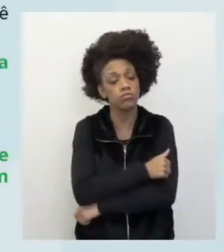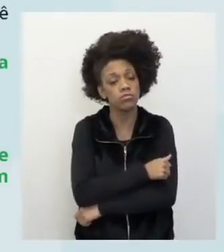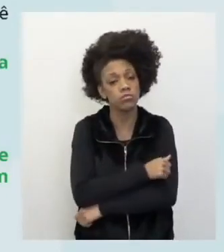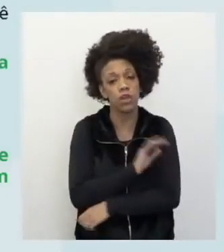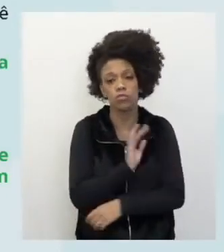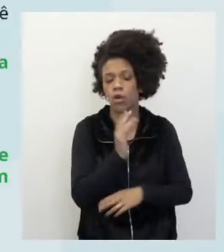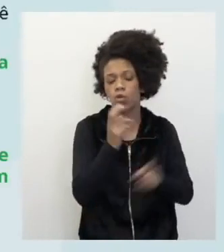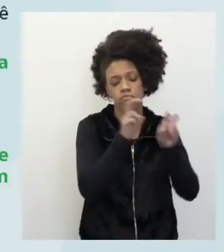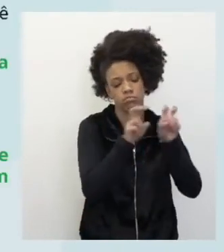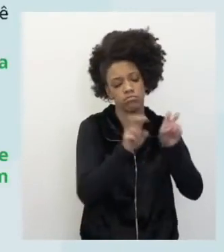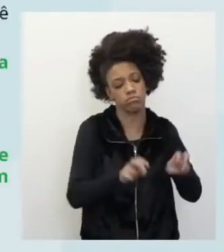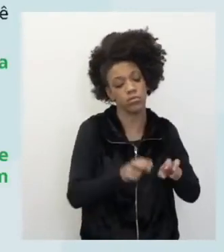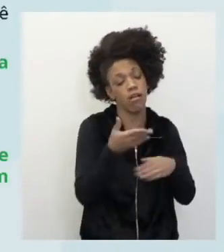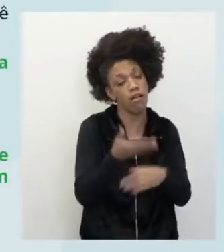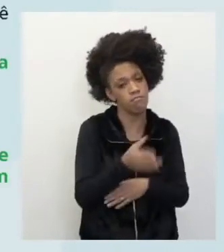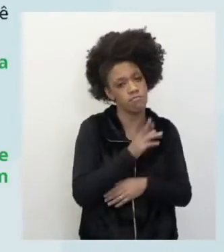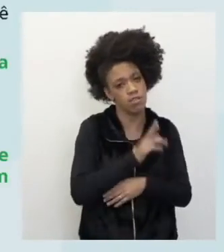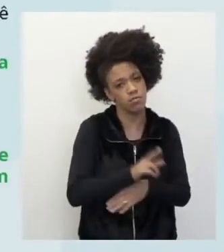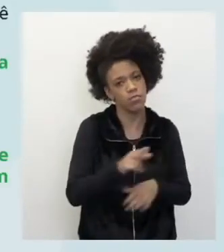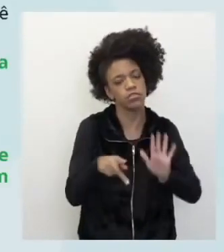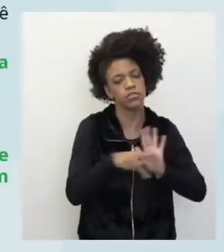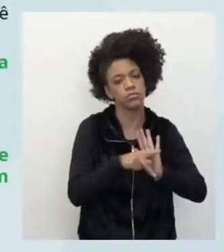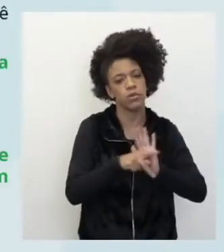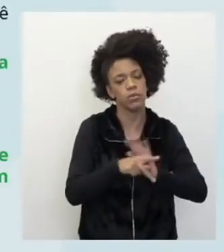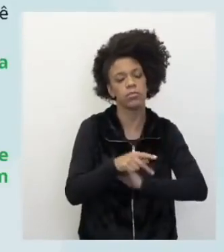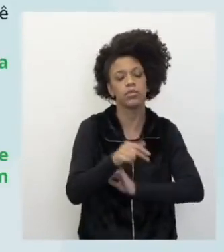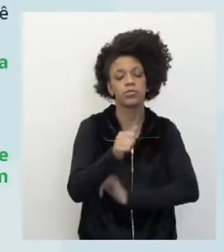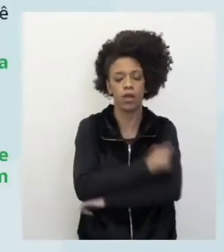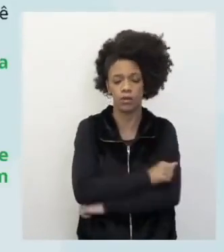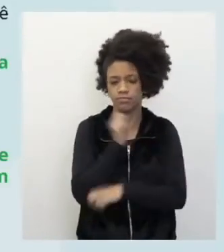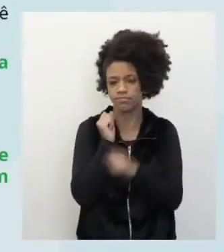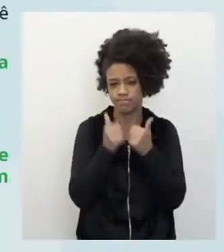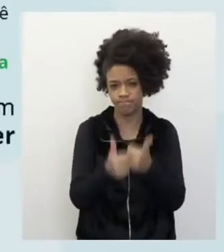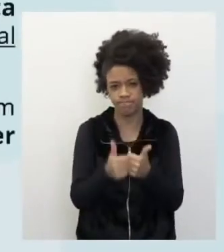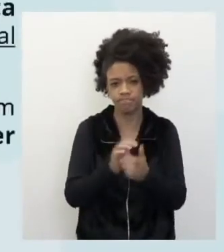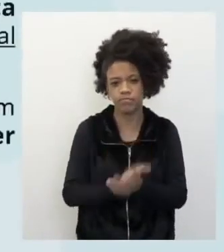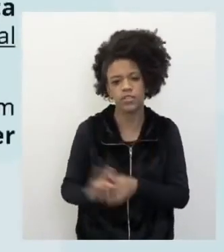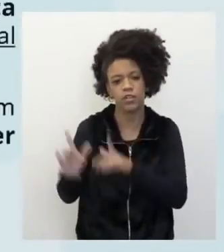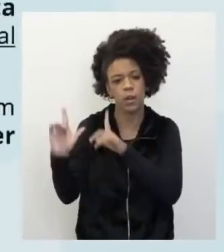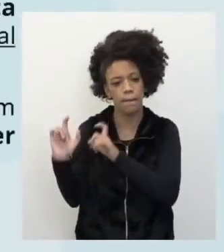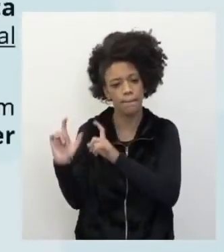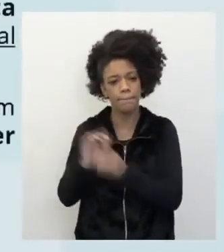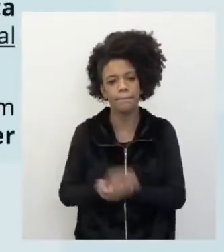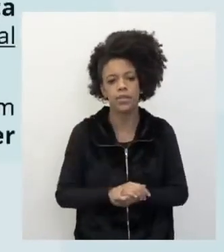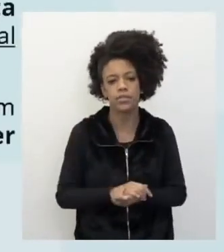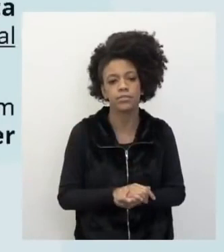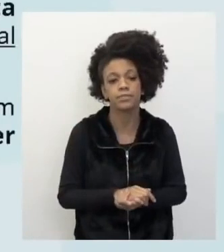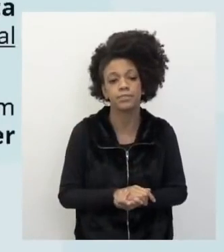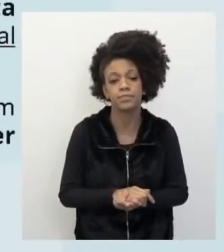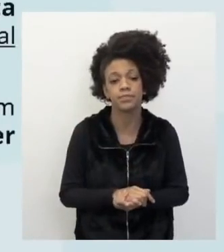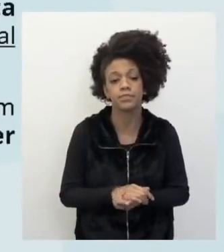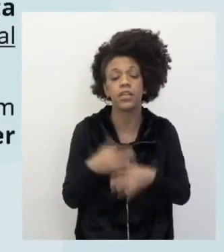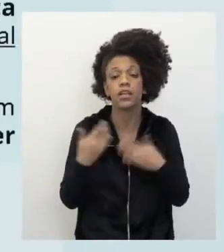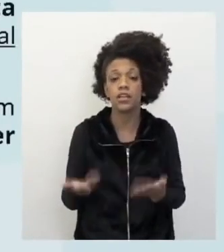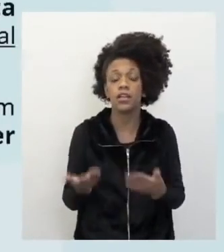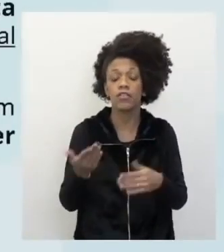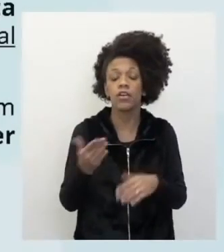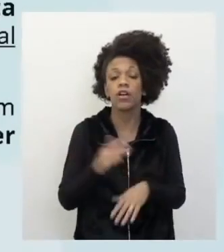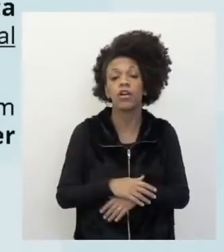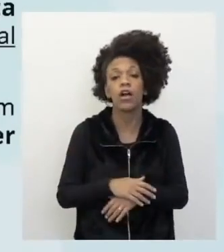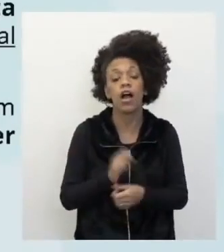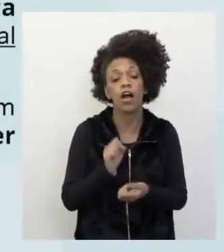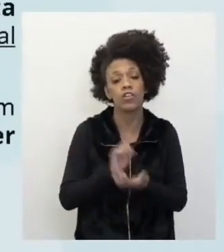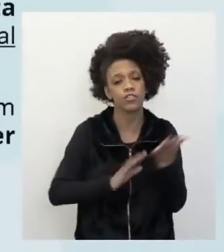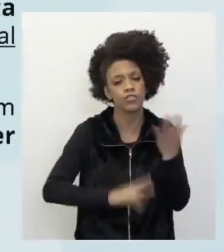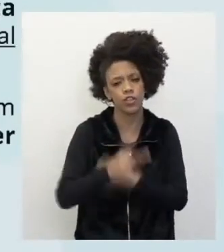da sala de aula. É essa a resposta que está lá no caderno do aluno. Isso. Tá bom? Vocês printando aí para responder depois. E eu vou falar sobre a atividade